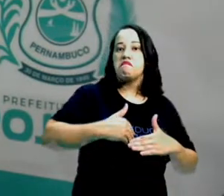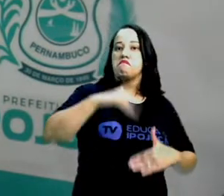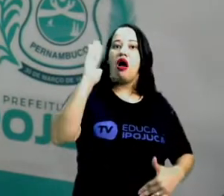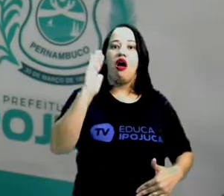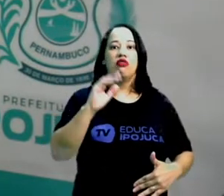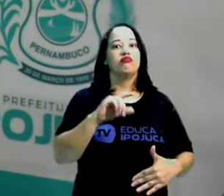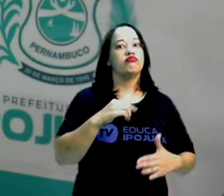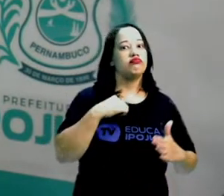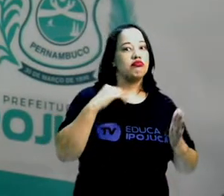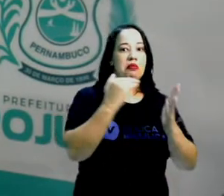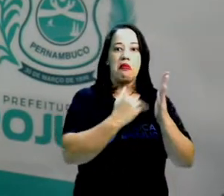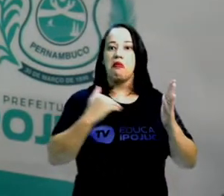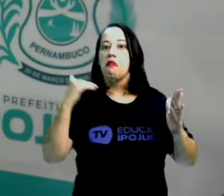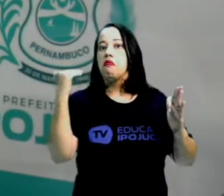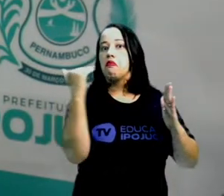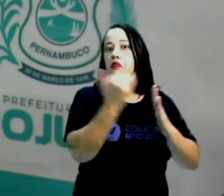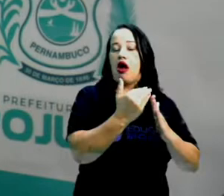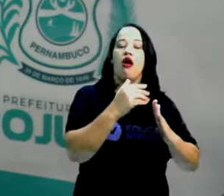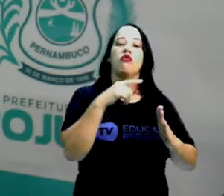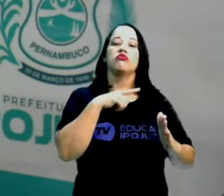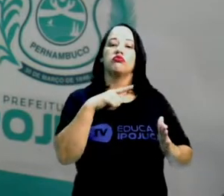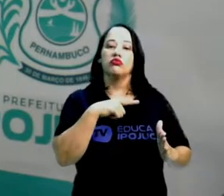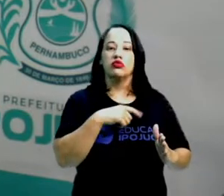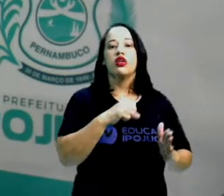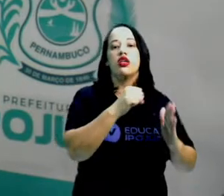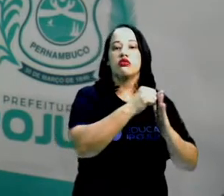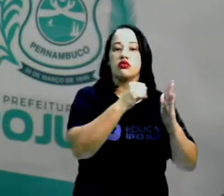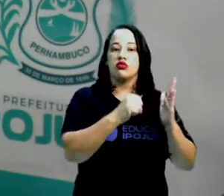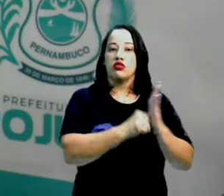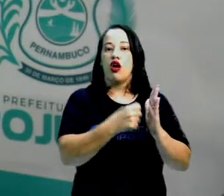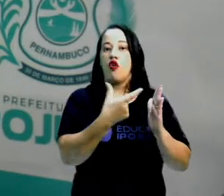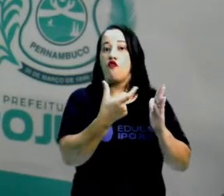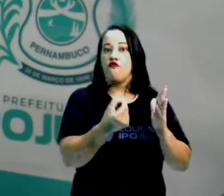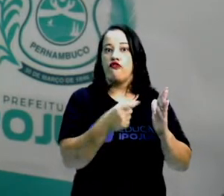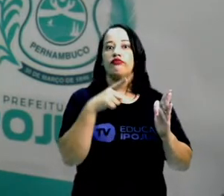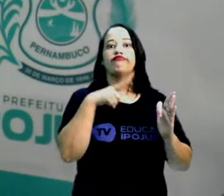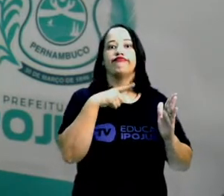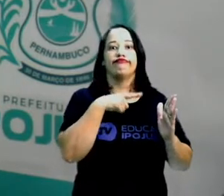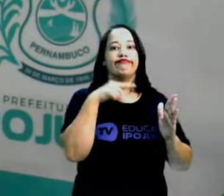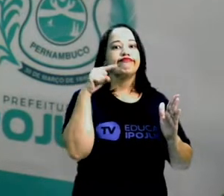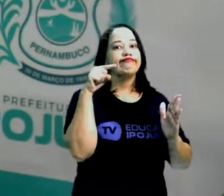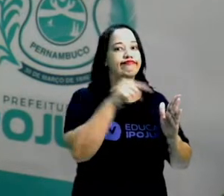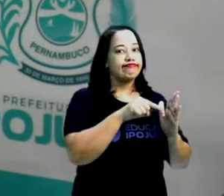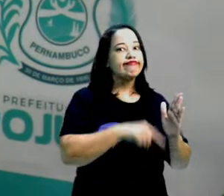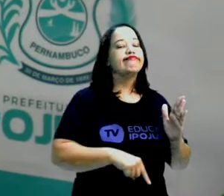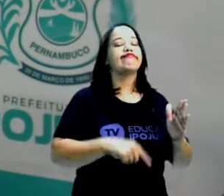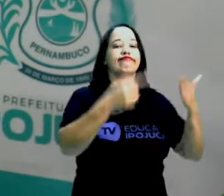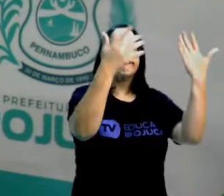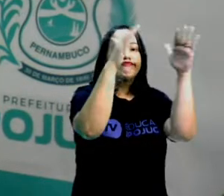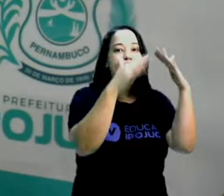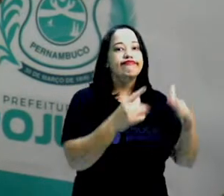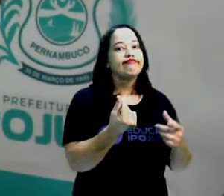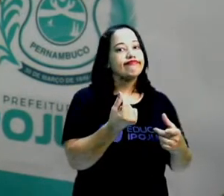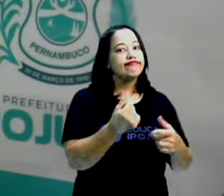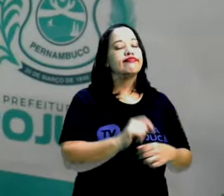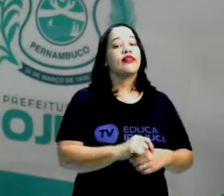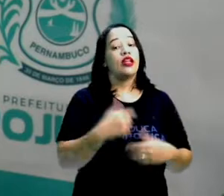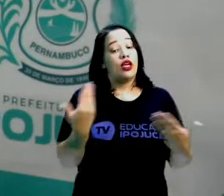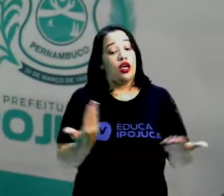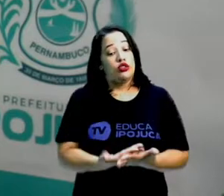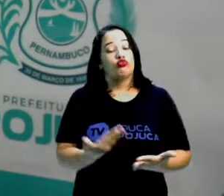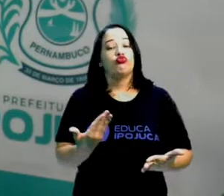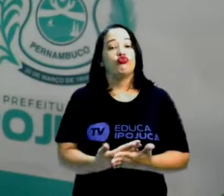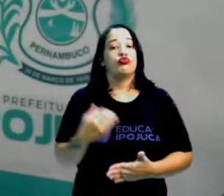século XX já viu, né? O século XX tinha visto. E é por isso que ela é tão importante e deve ser estudada. Ela é